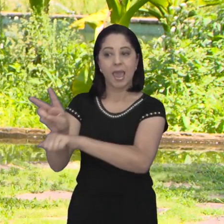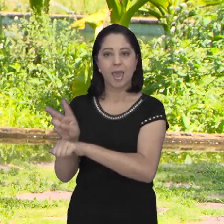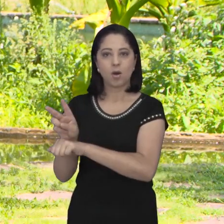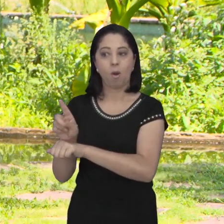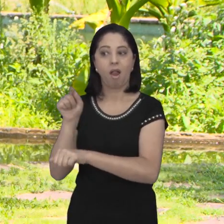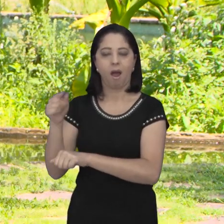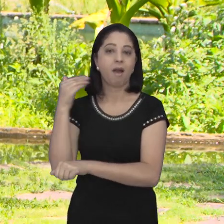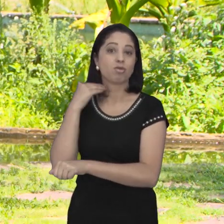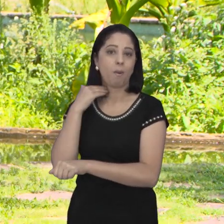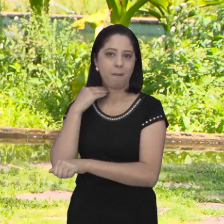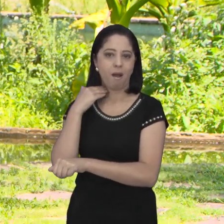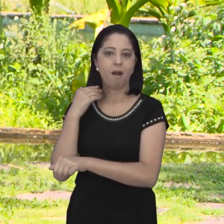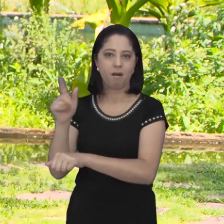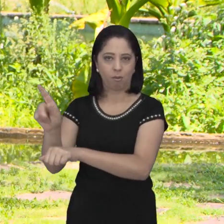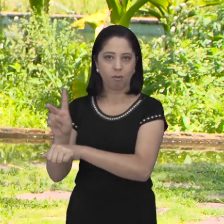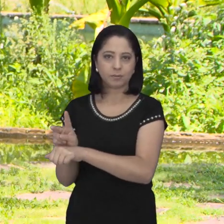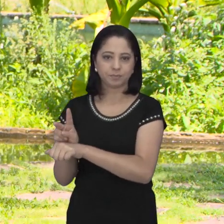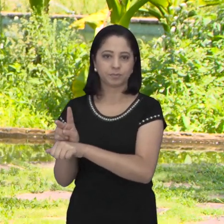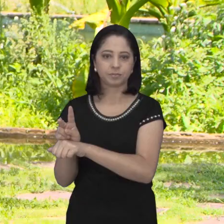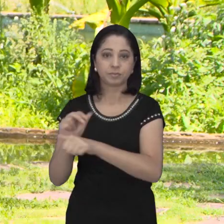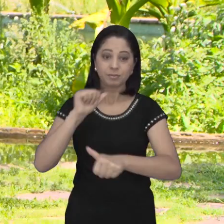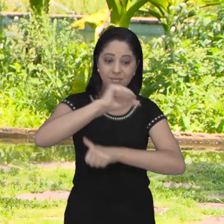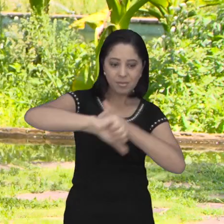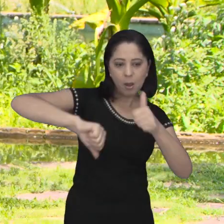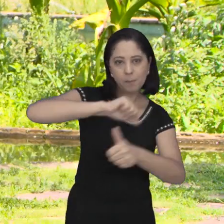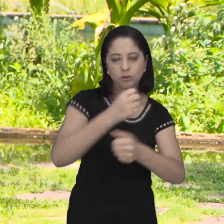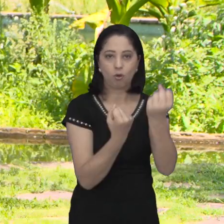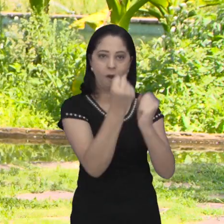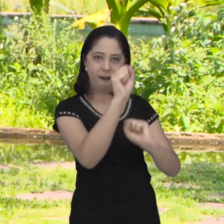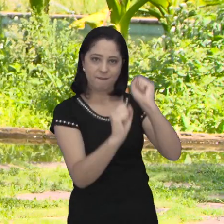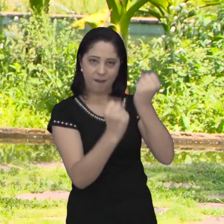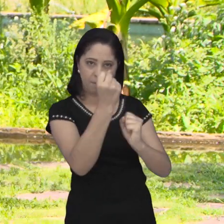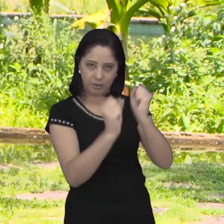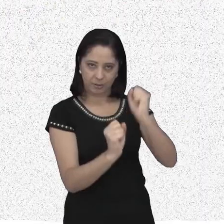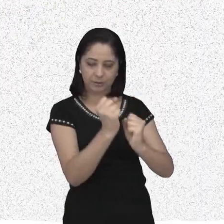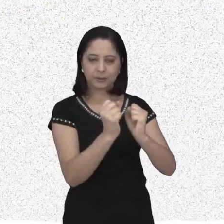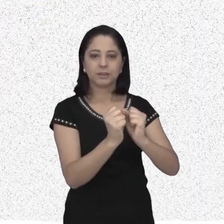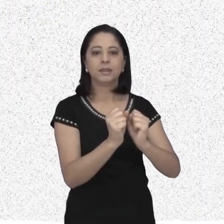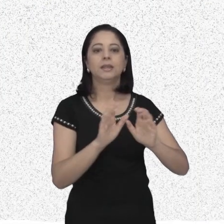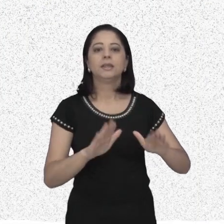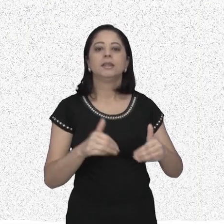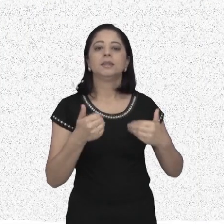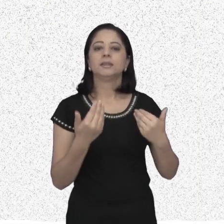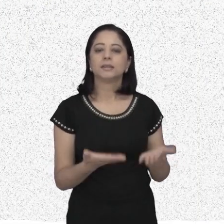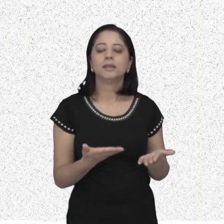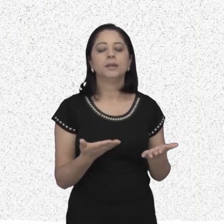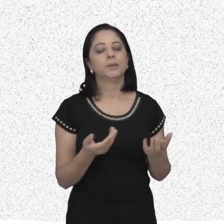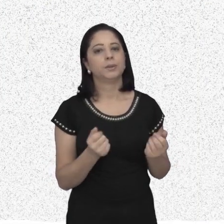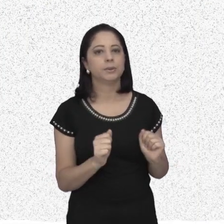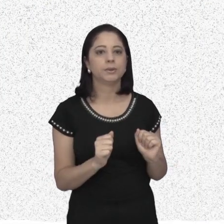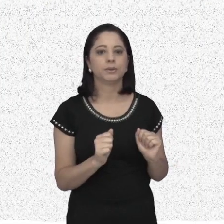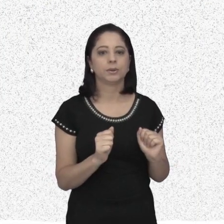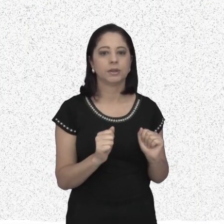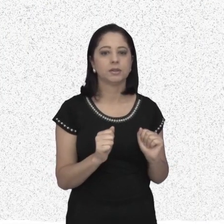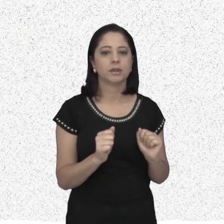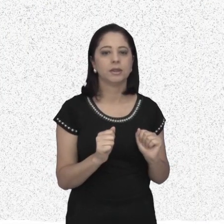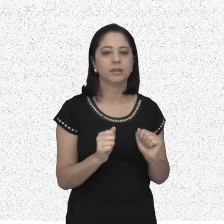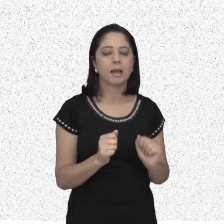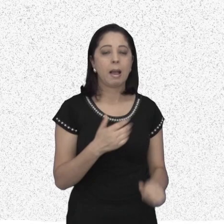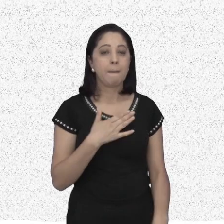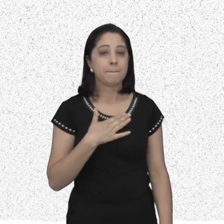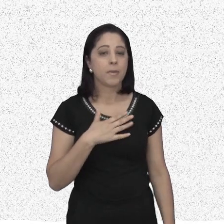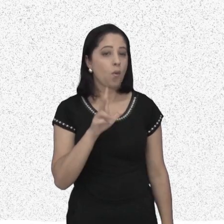Museu do Folclore não cabiam todos, ele chamou o Rino Leve e eles procuraram um lugar que tivesse uma